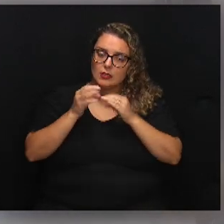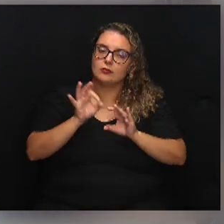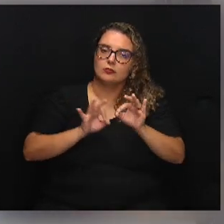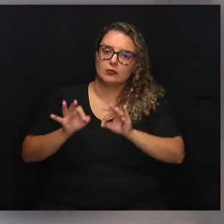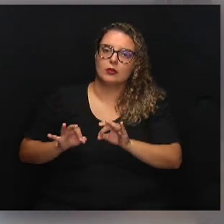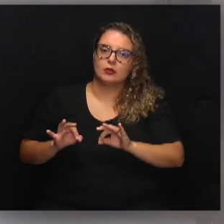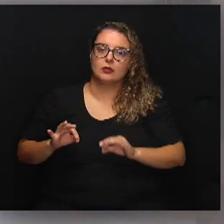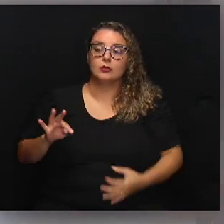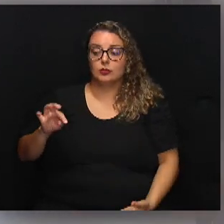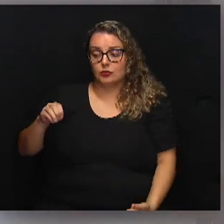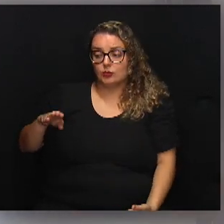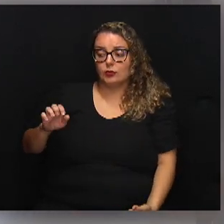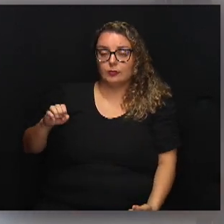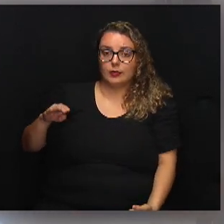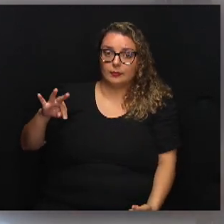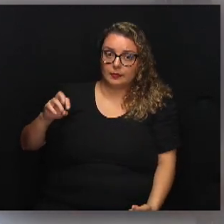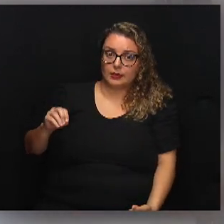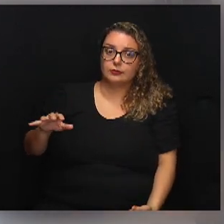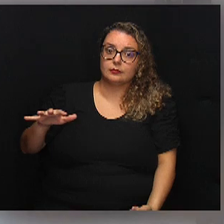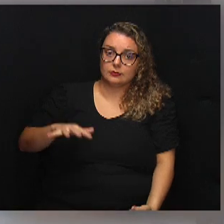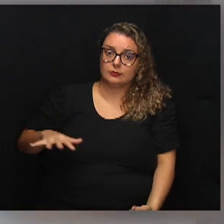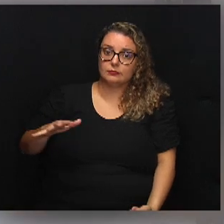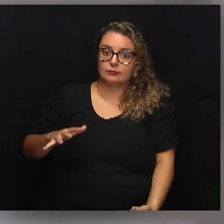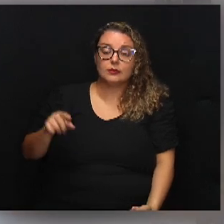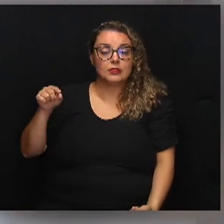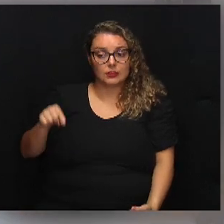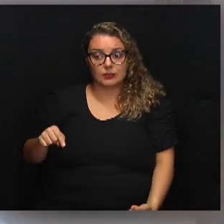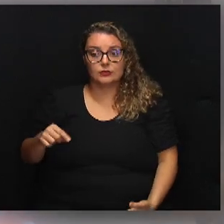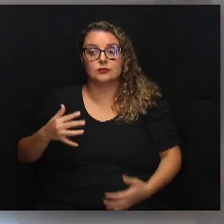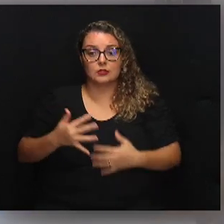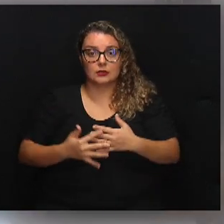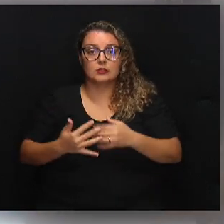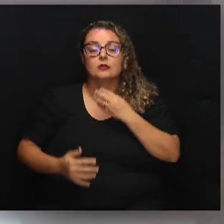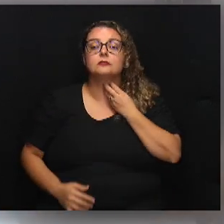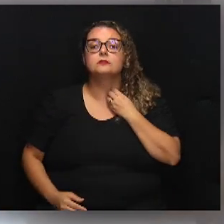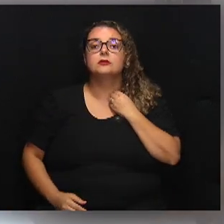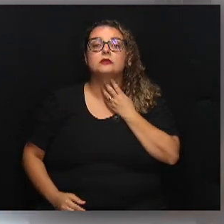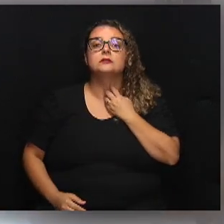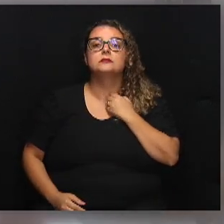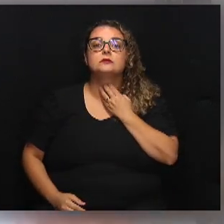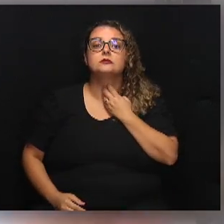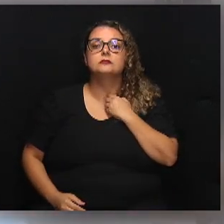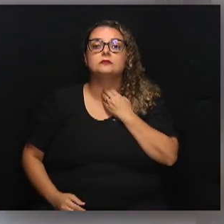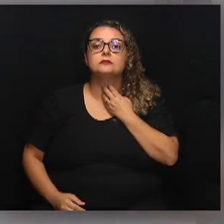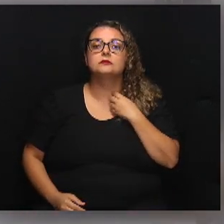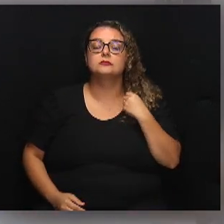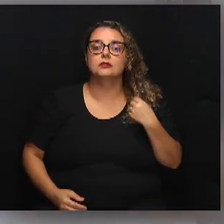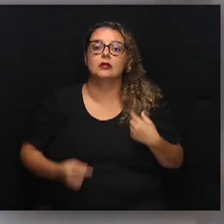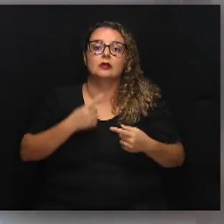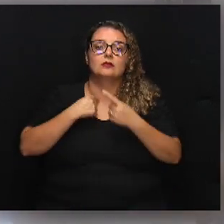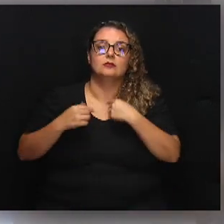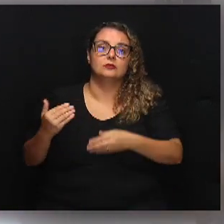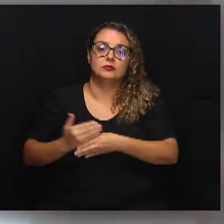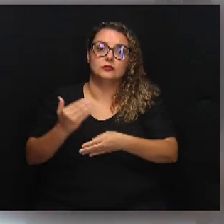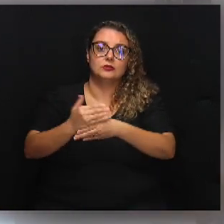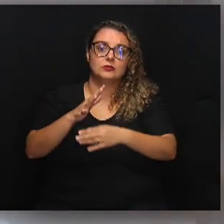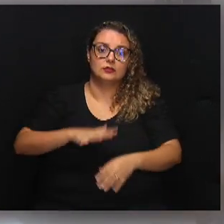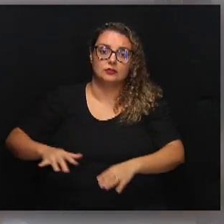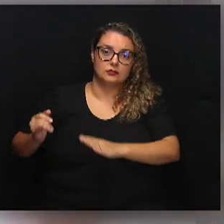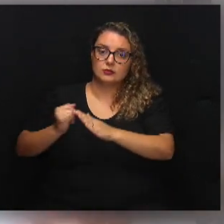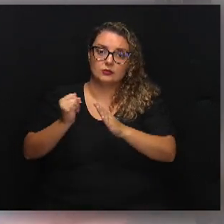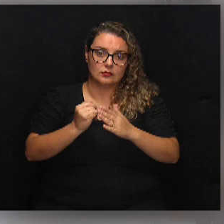tombamento da área. E isso, com certeza, inibe a vontade de empreendimentos imobiliários e